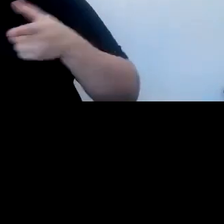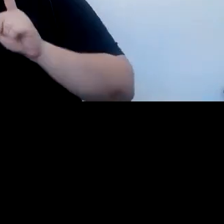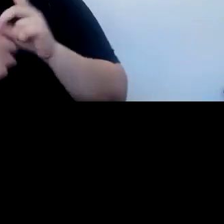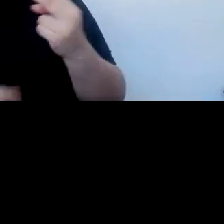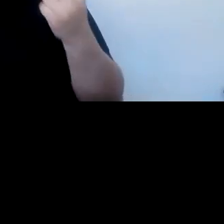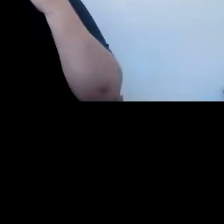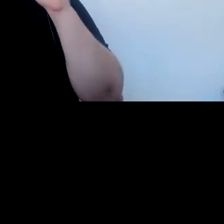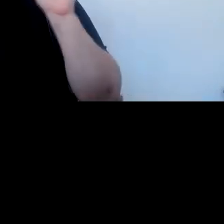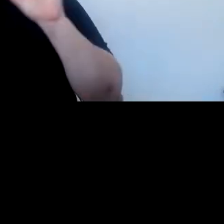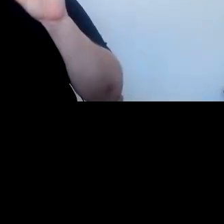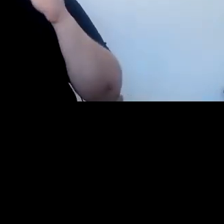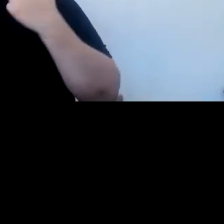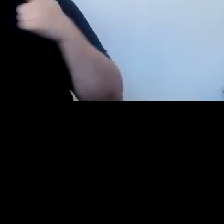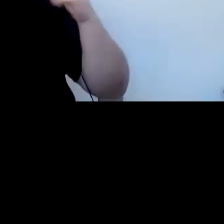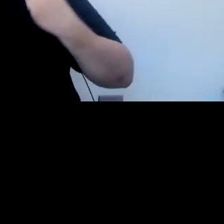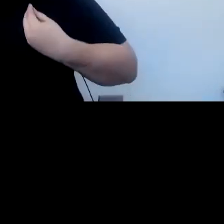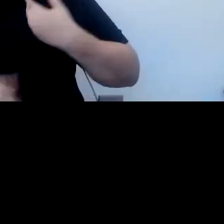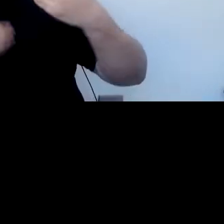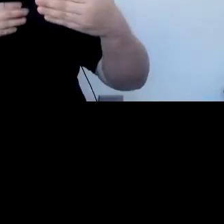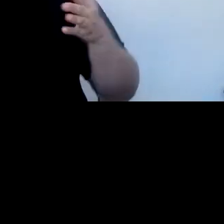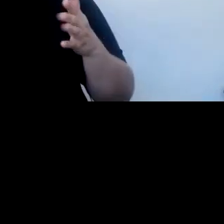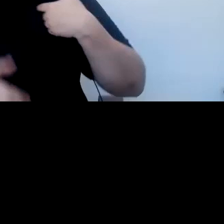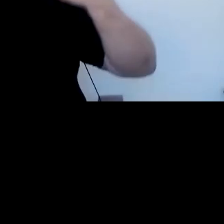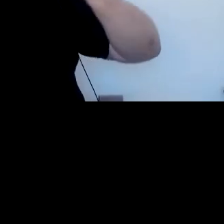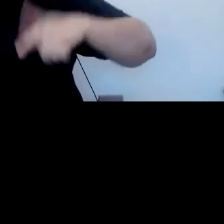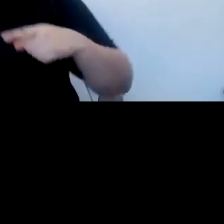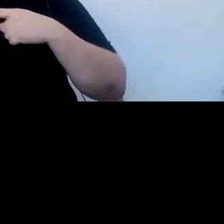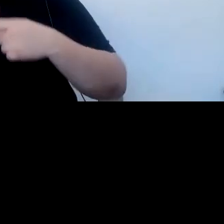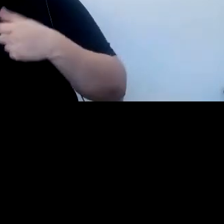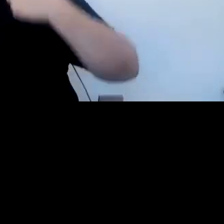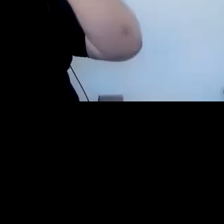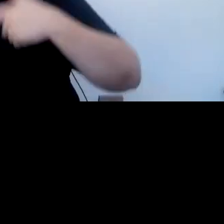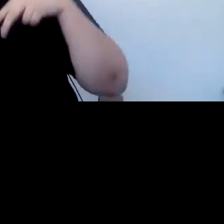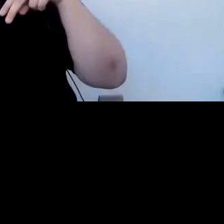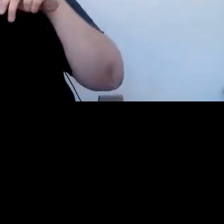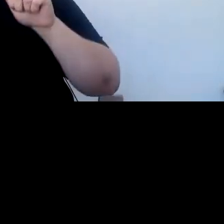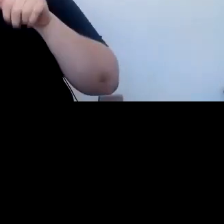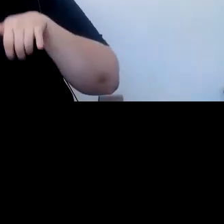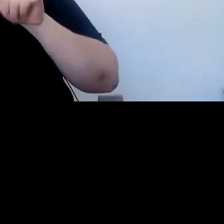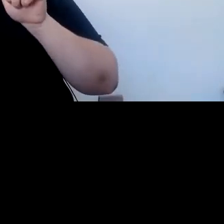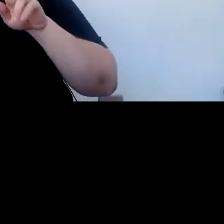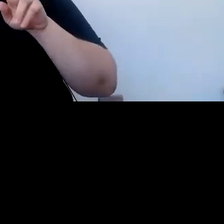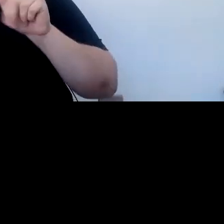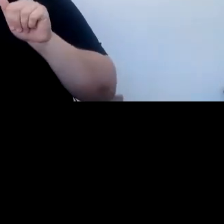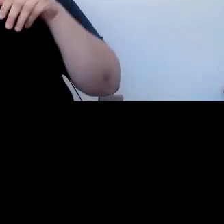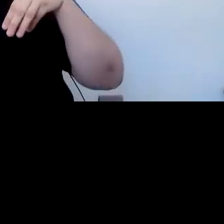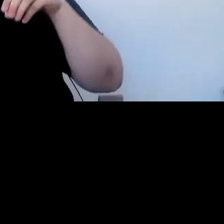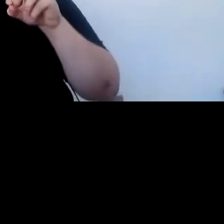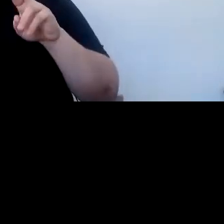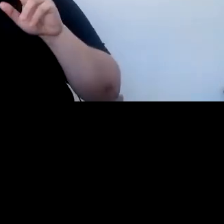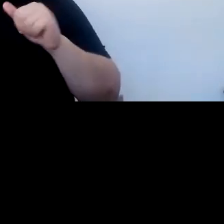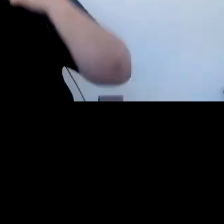nossa outra salinha, eu vou me apresentar novamente. Eu sou a Nayara Moura, sou uma mulher preta, de